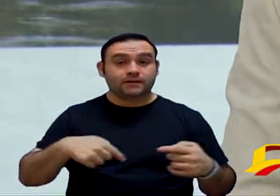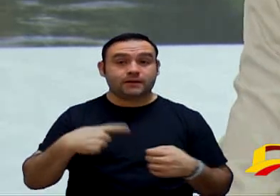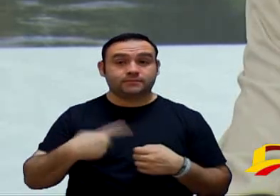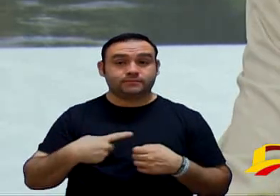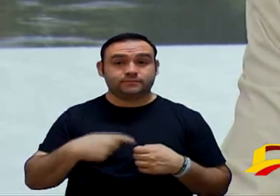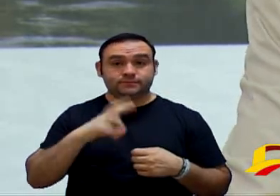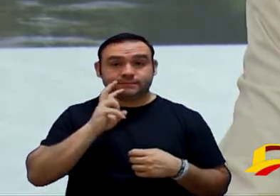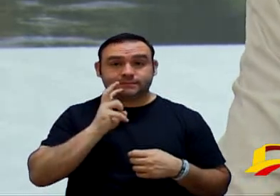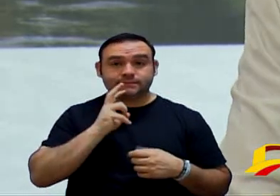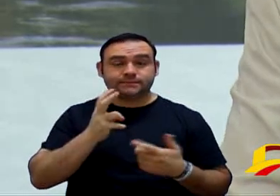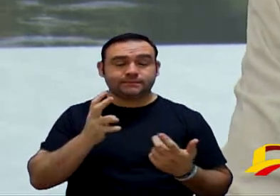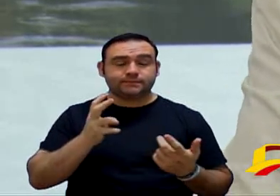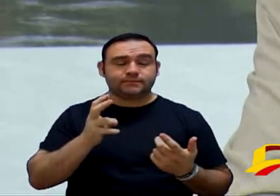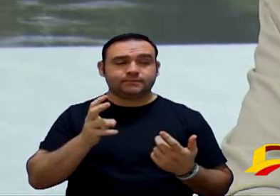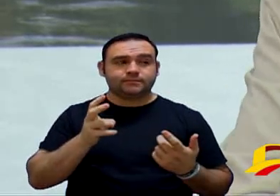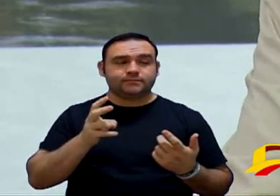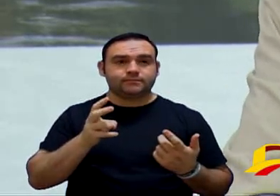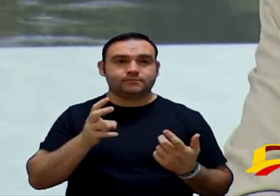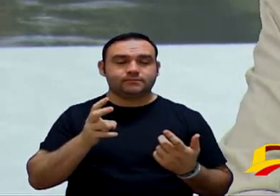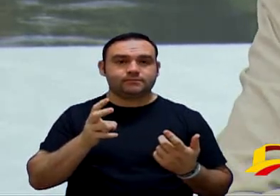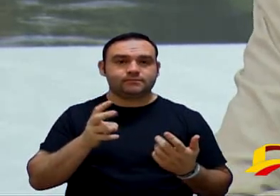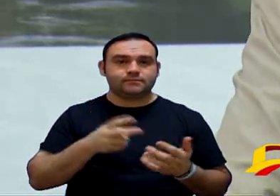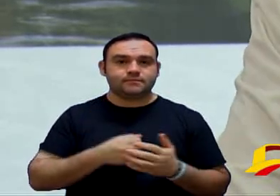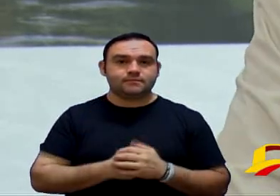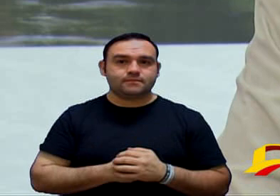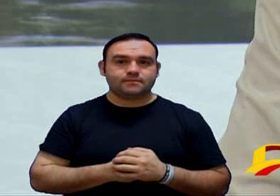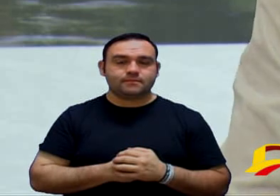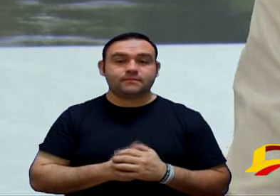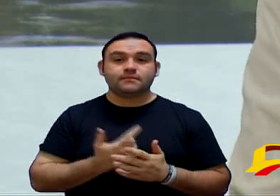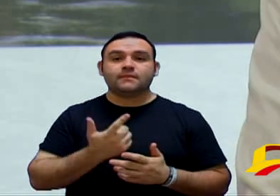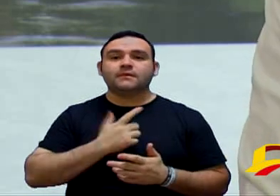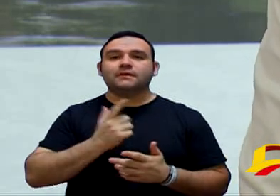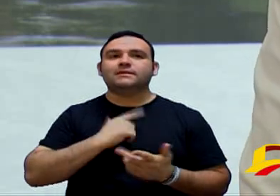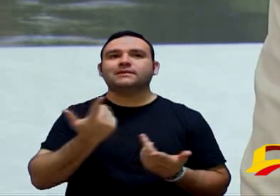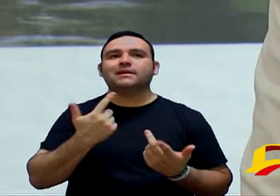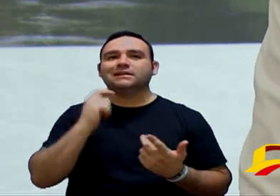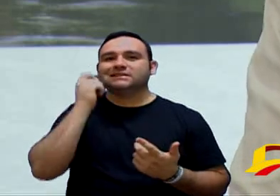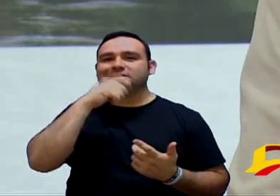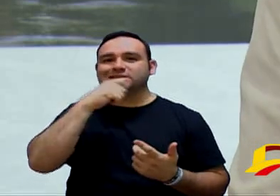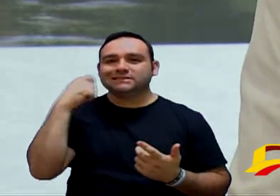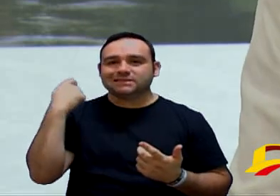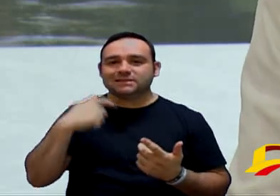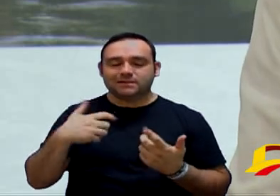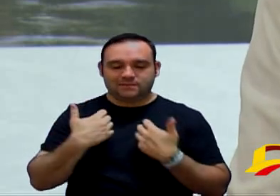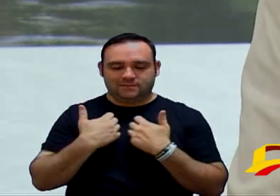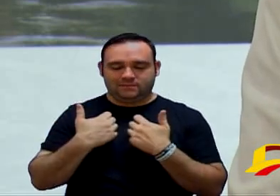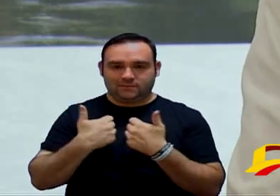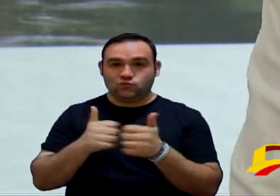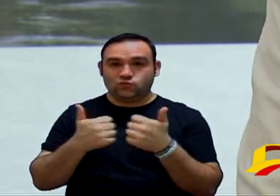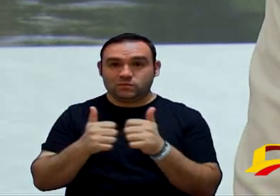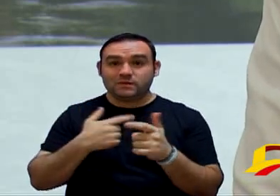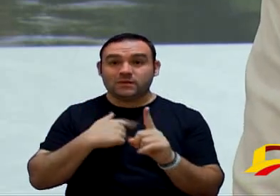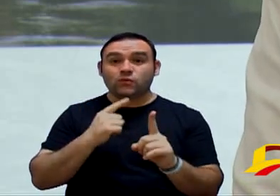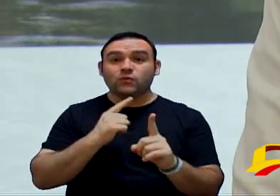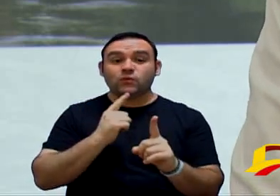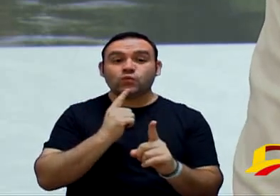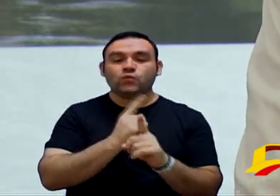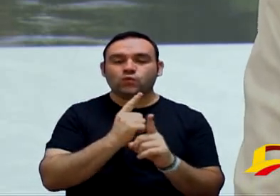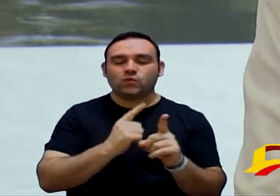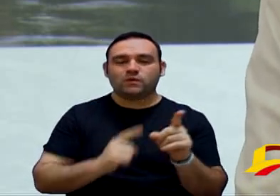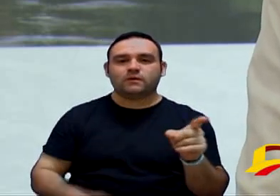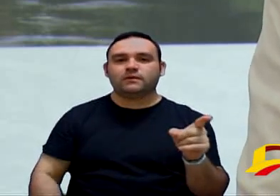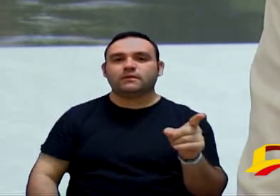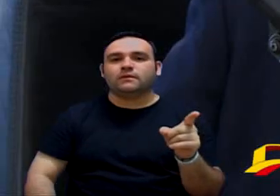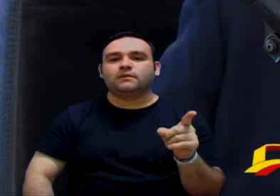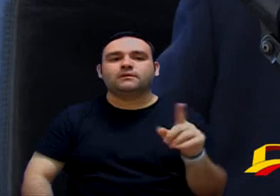ela tem Odonto móvel outros ônibus eu achei lá na